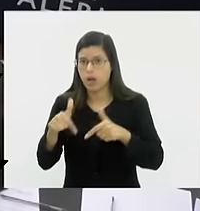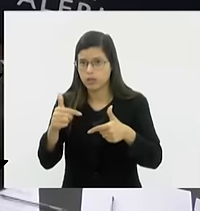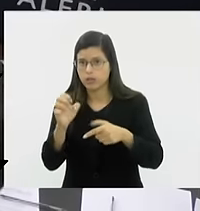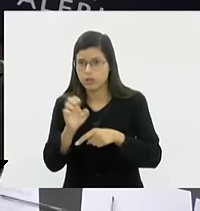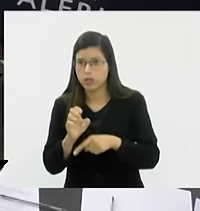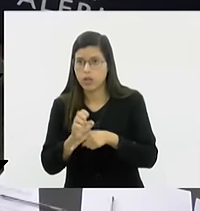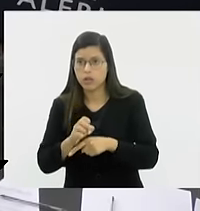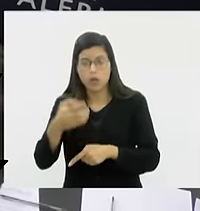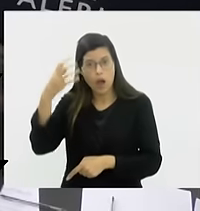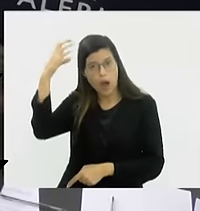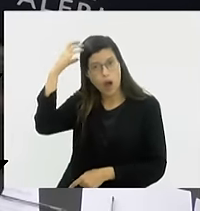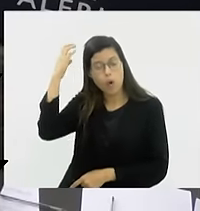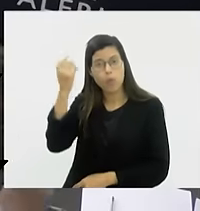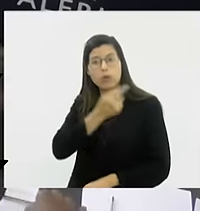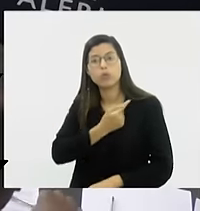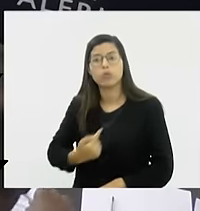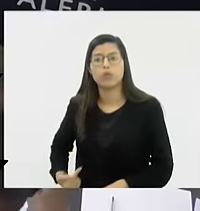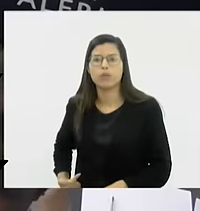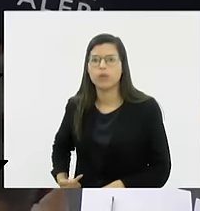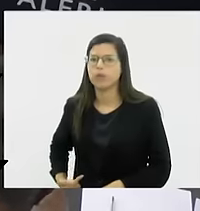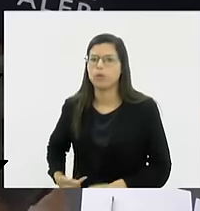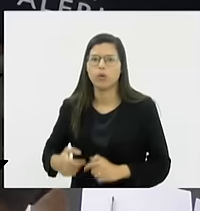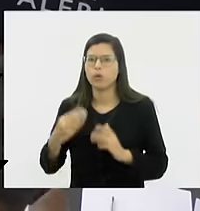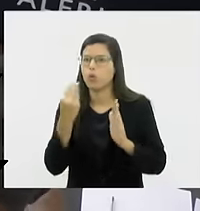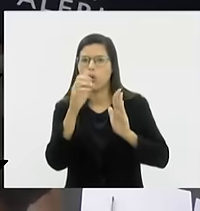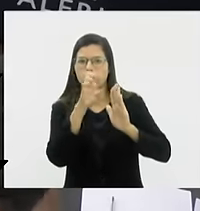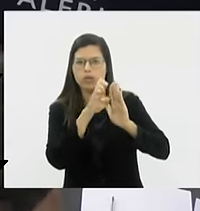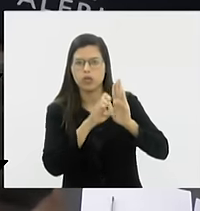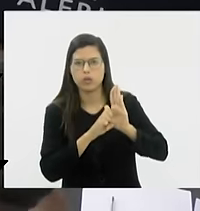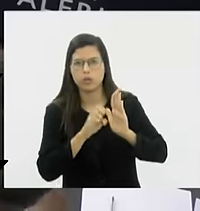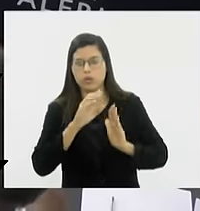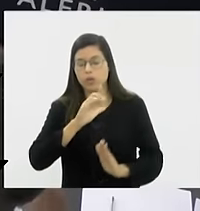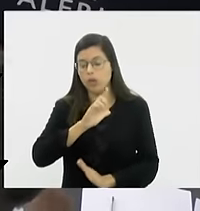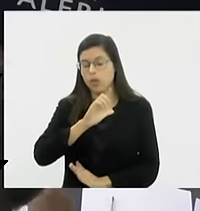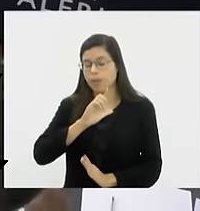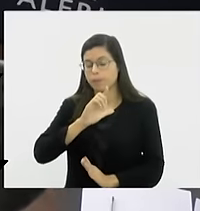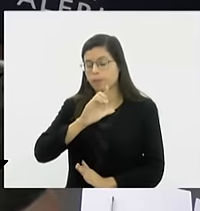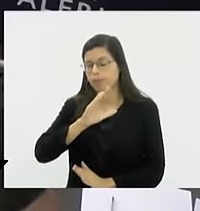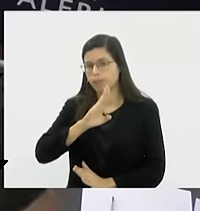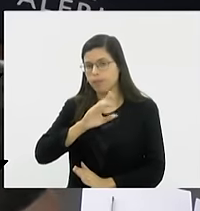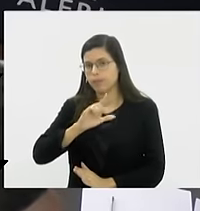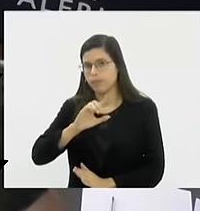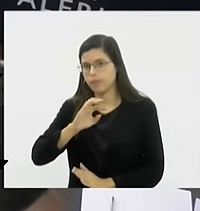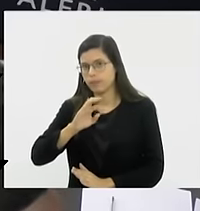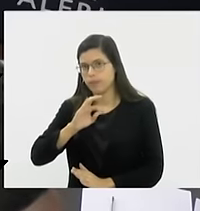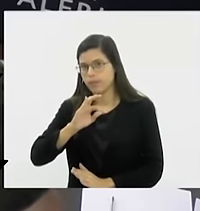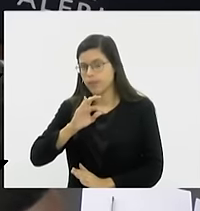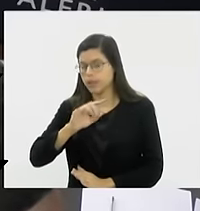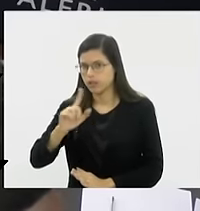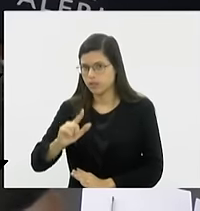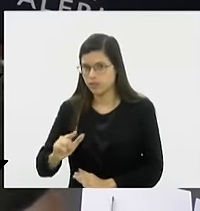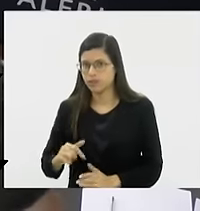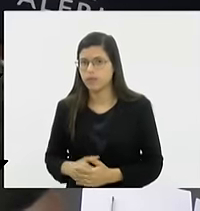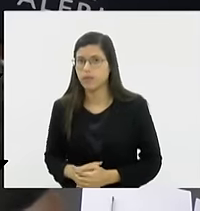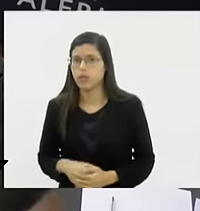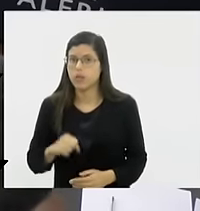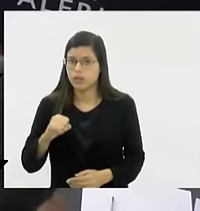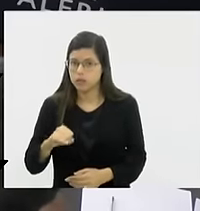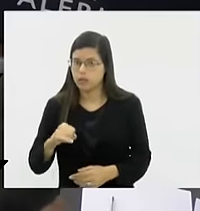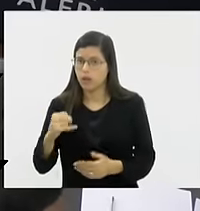é do governador que não sancionou o Estatuto da Blitz. E se algum município vem cometendo essa arbitrariedade, é com a anuência do seu